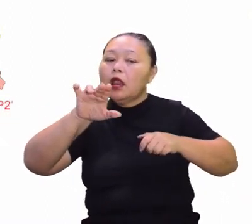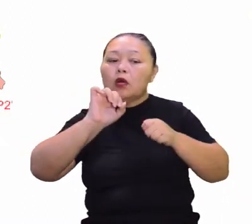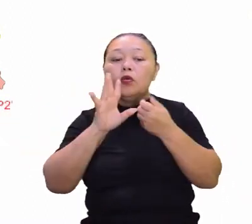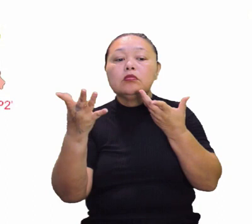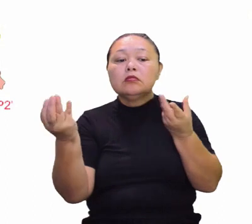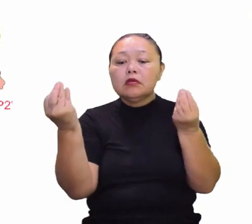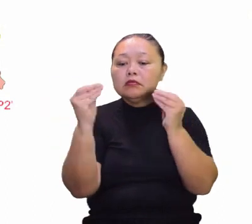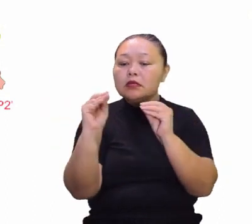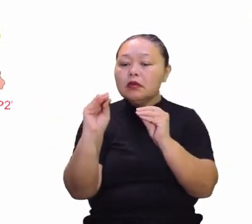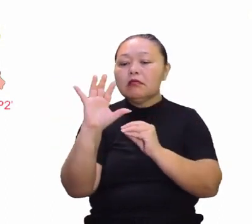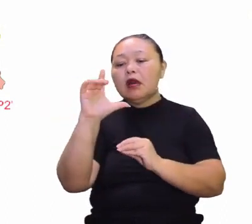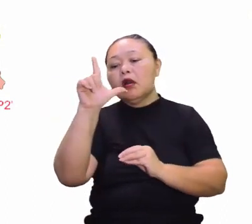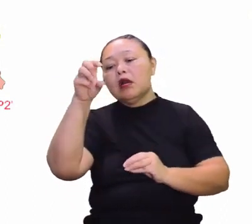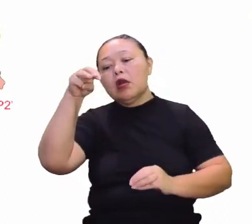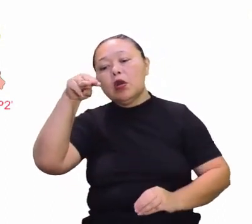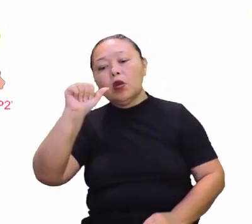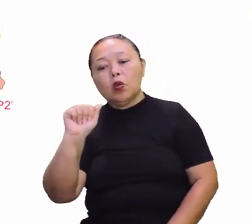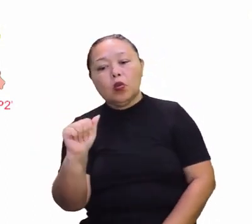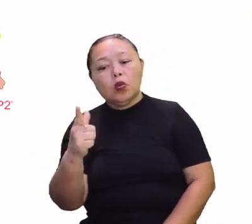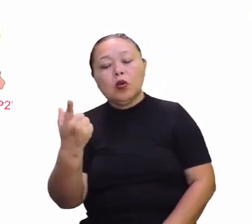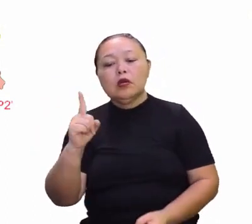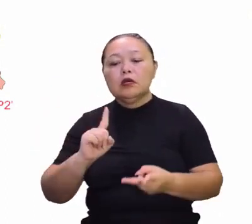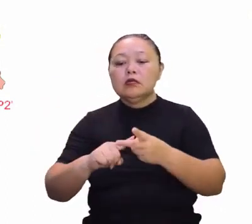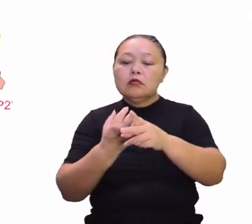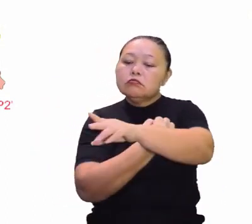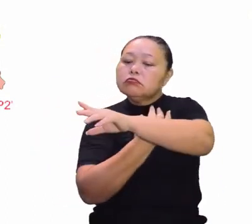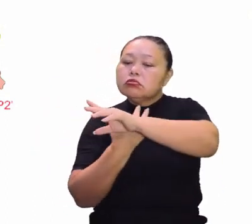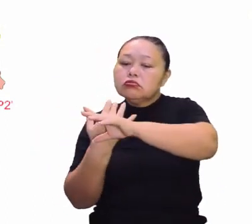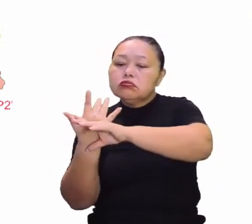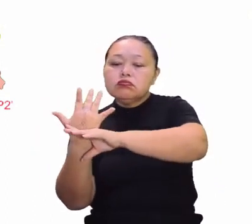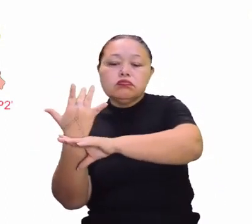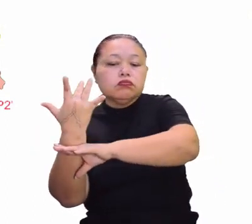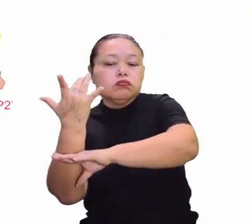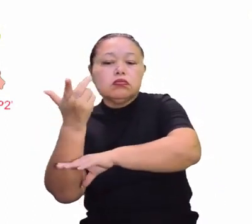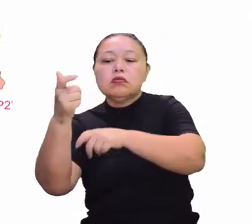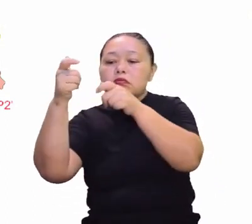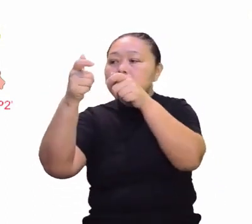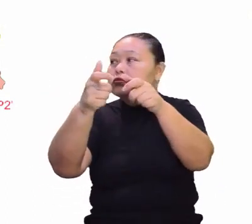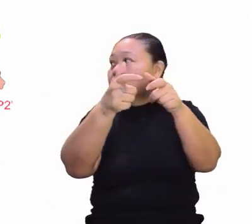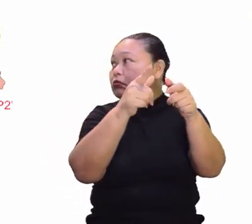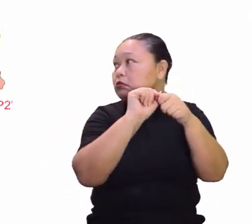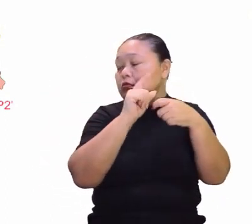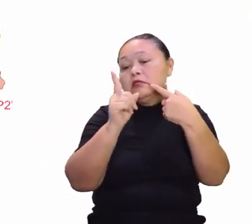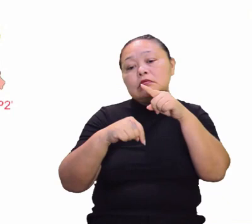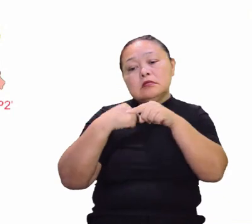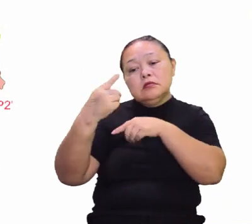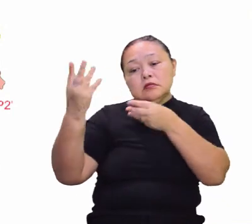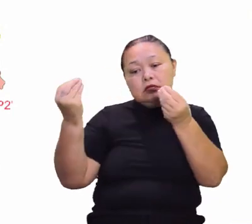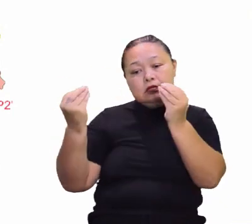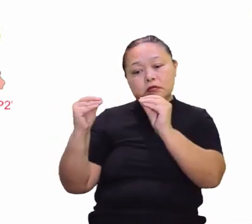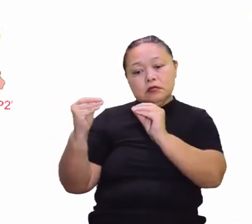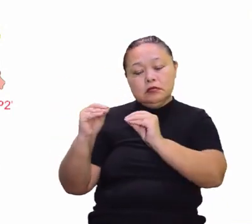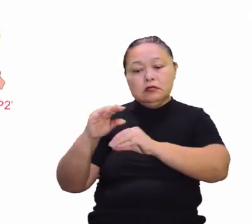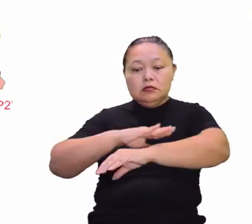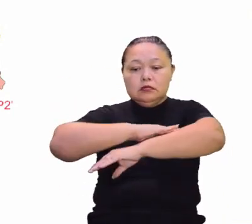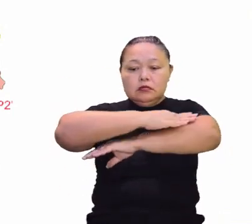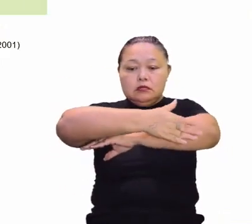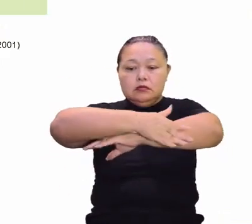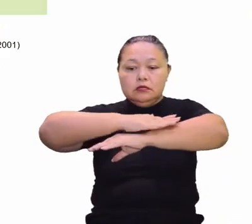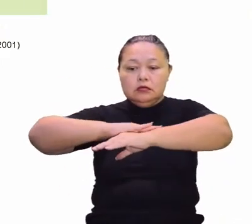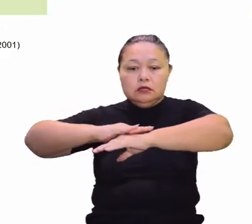questões como o clima, a vegetação daquele determinado lugar, que vai contribuir para a formação do